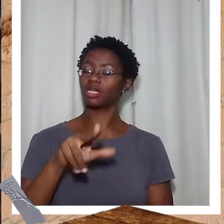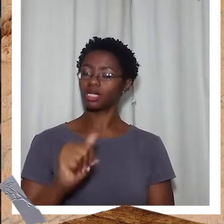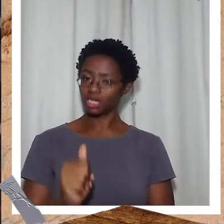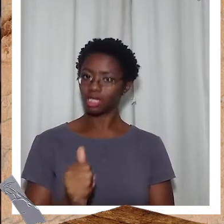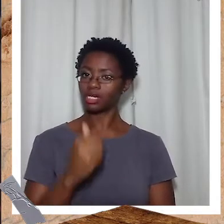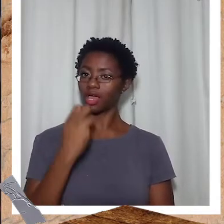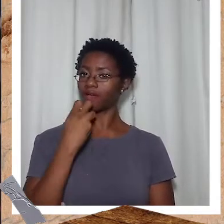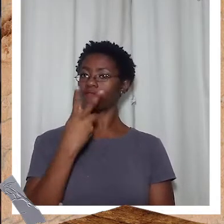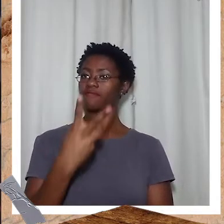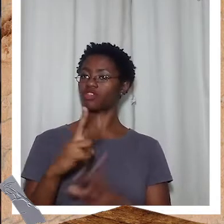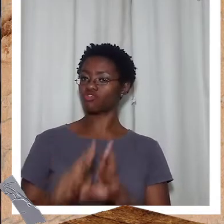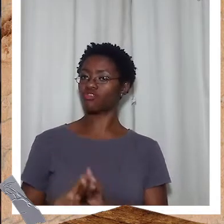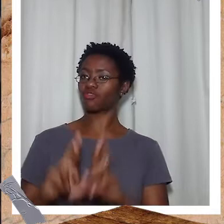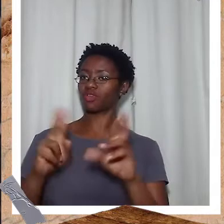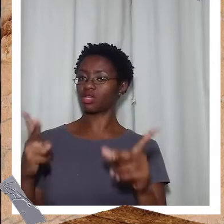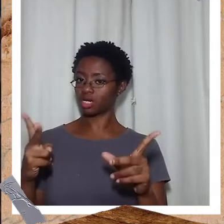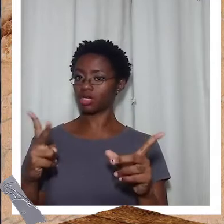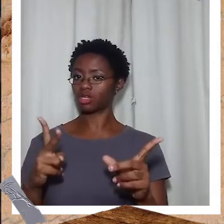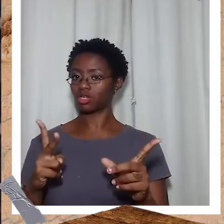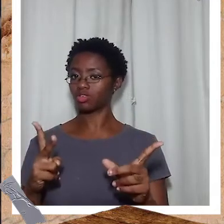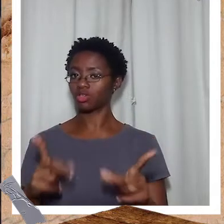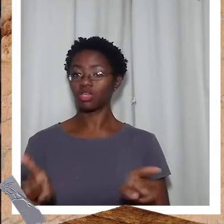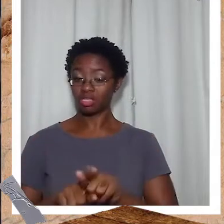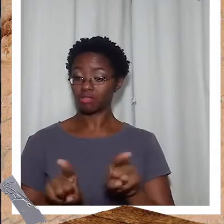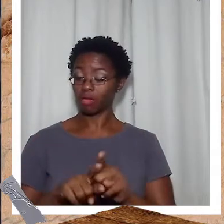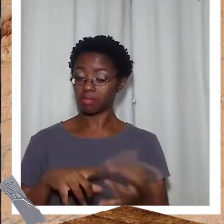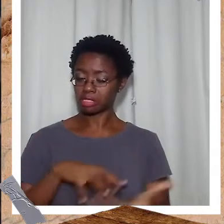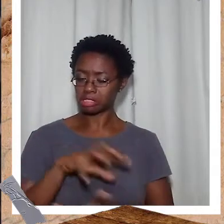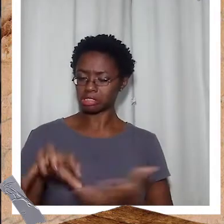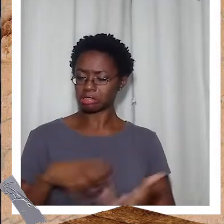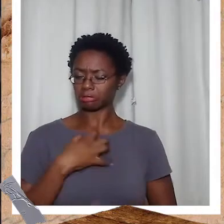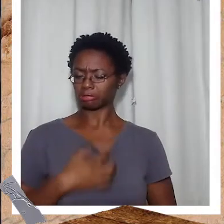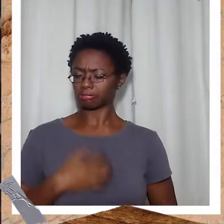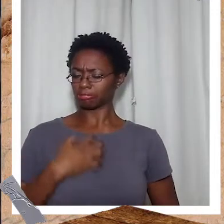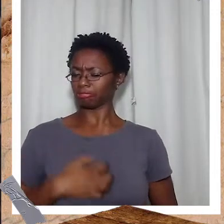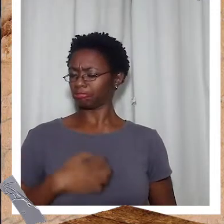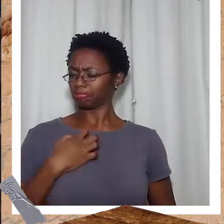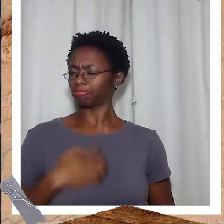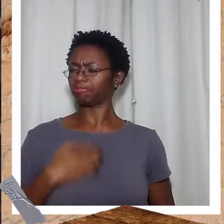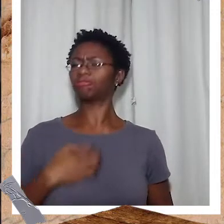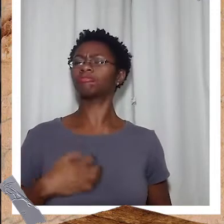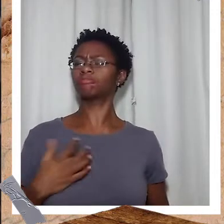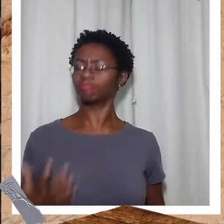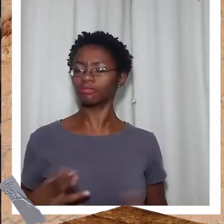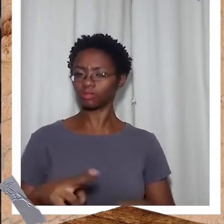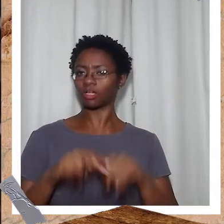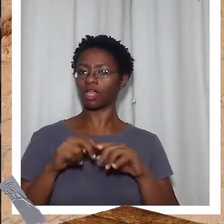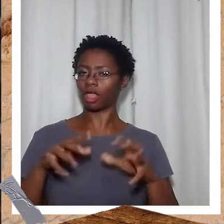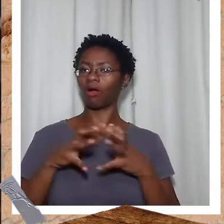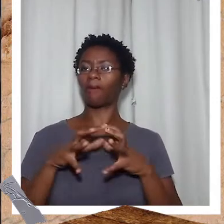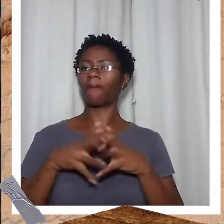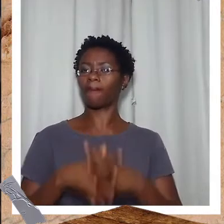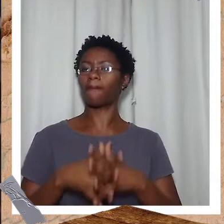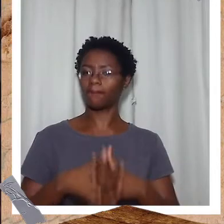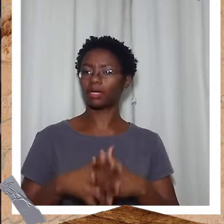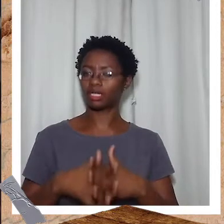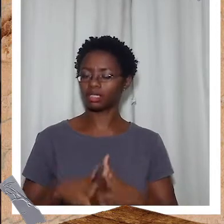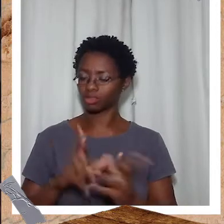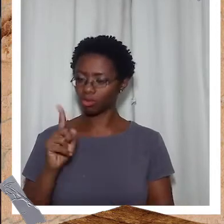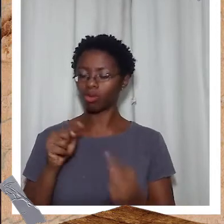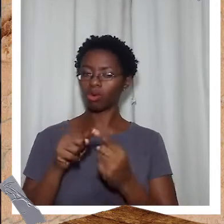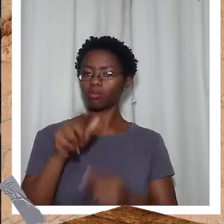né? Atravessa isso até com revolta, e eu acho que essa complexidade ela faz parte